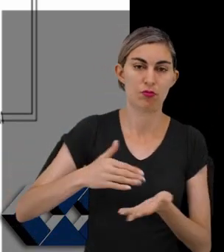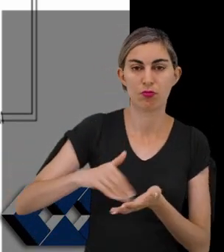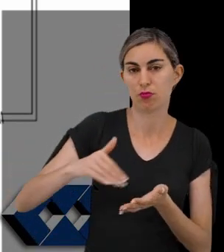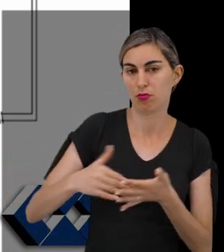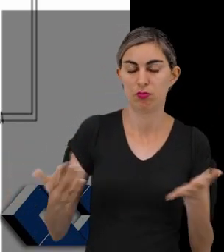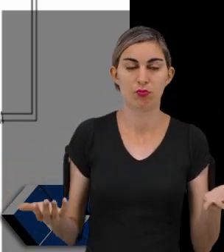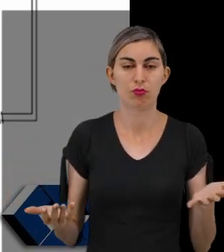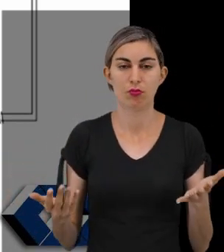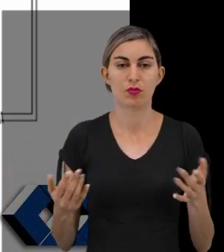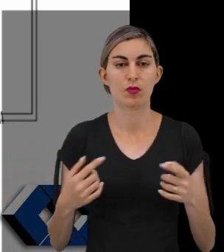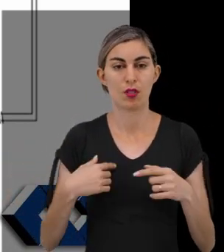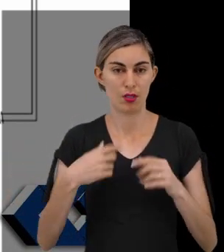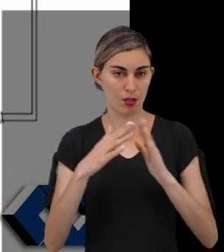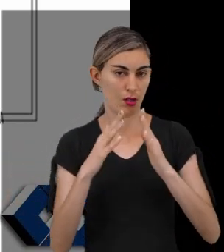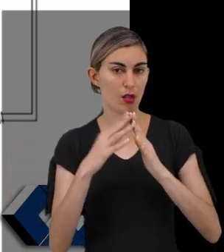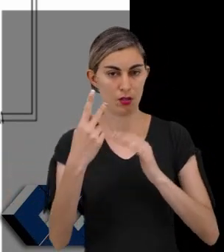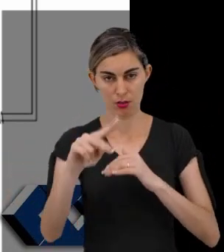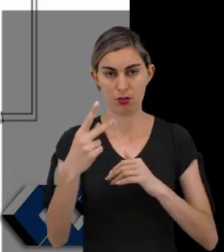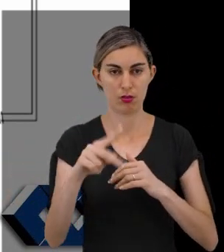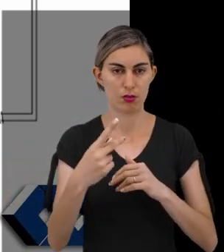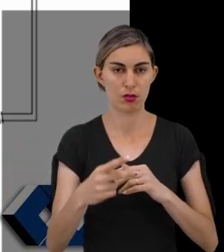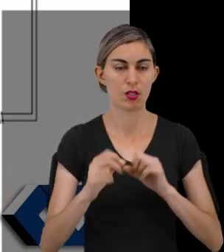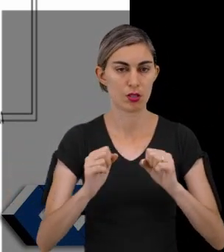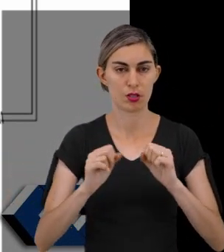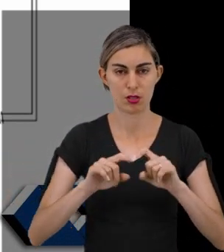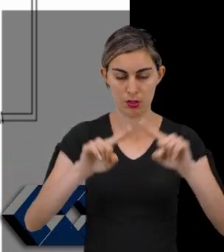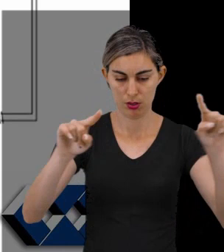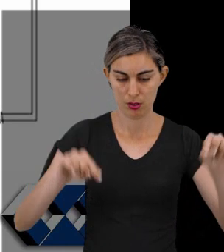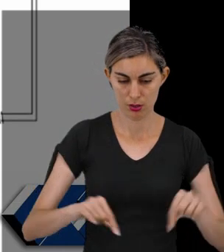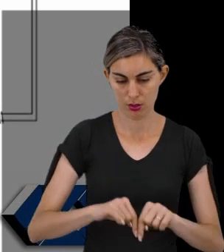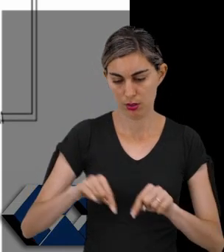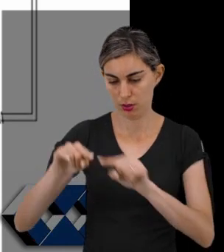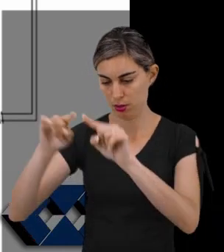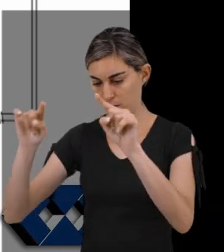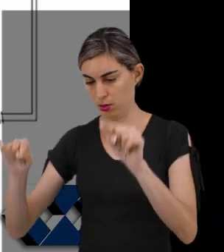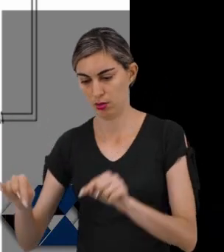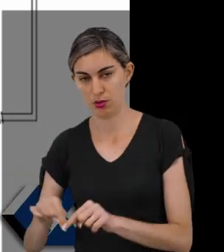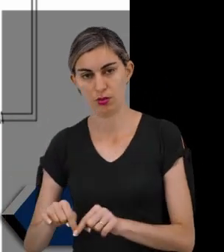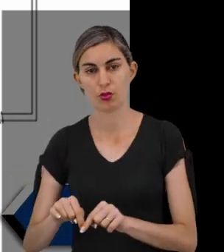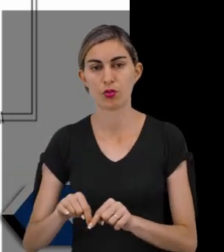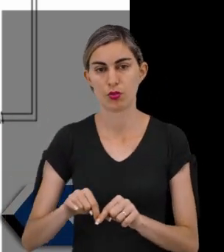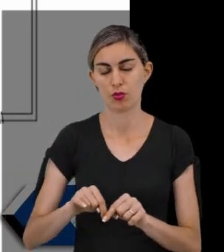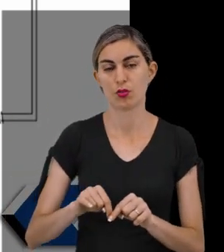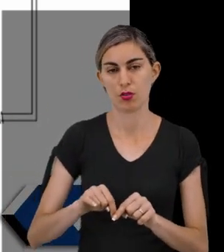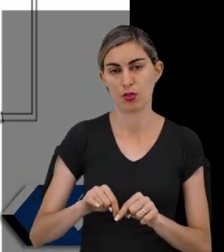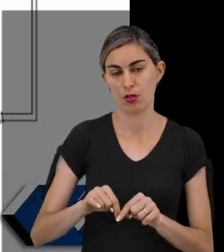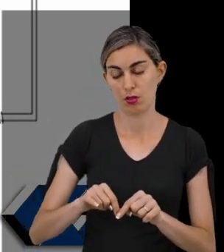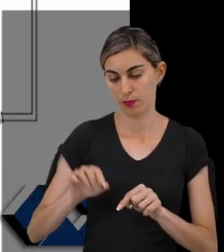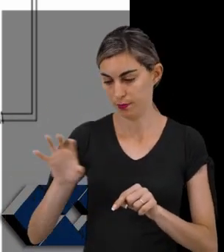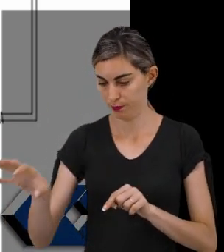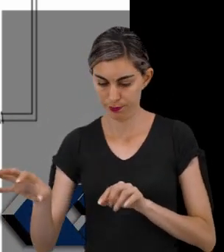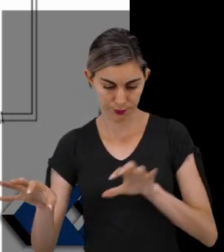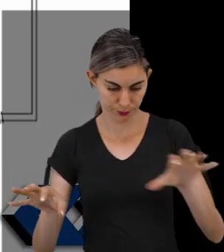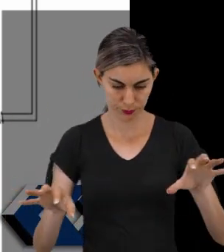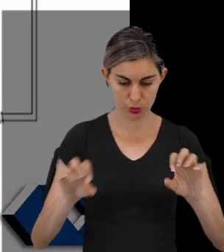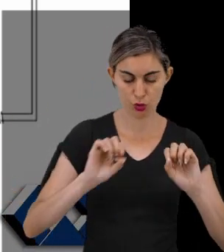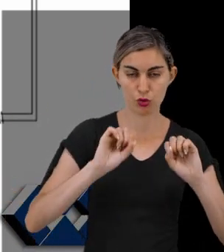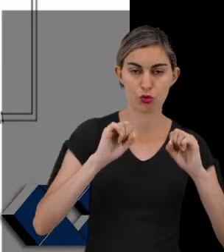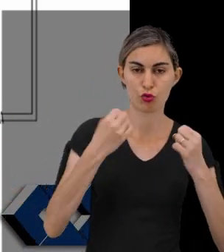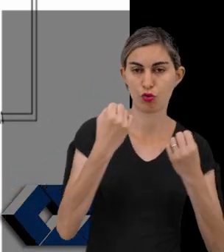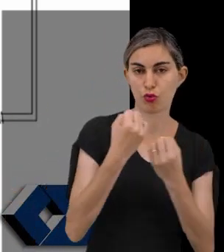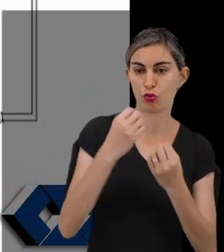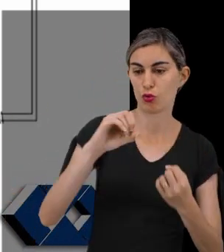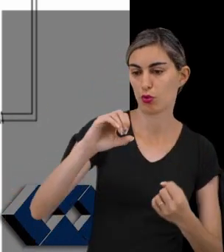caso dessa residência aqui, a gente separaria aí os circuitos das áreas social, que